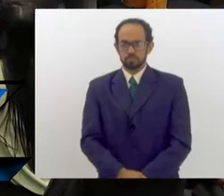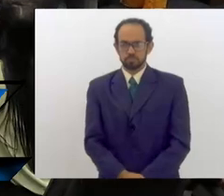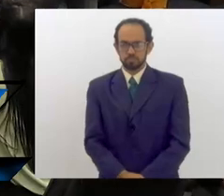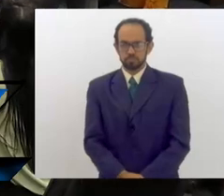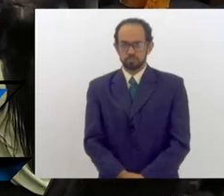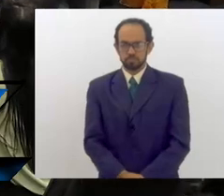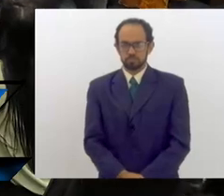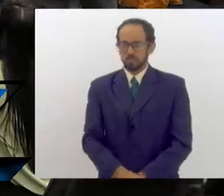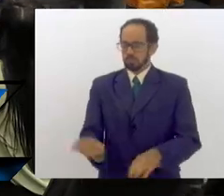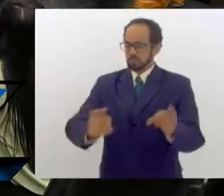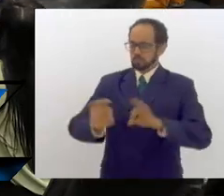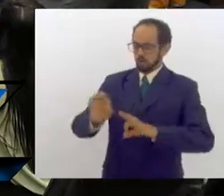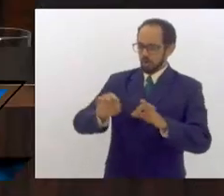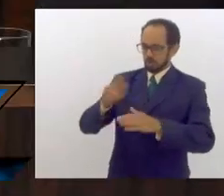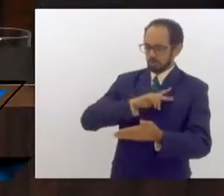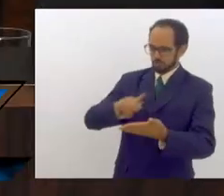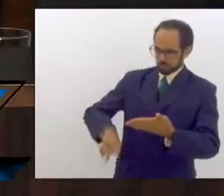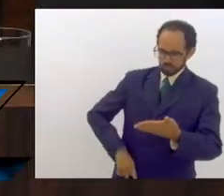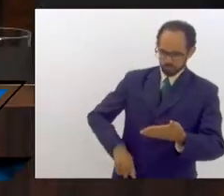estão de ônibus